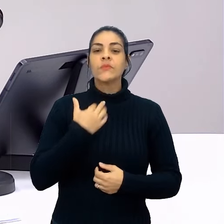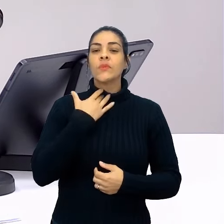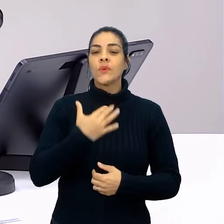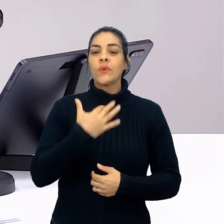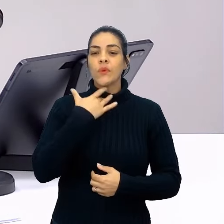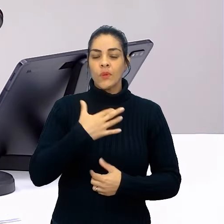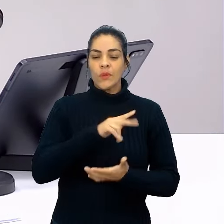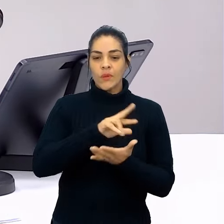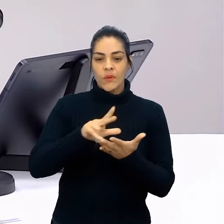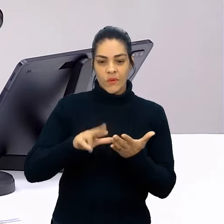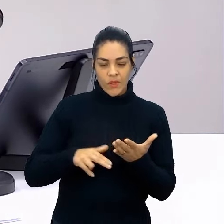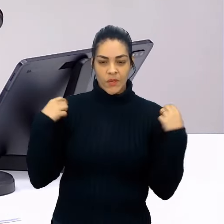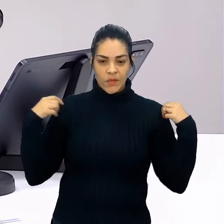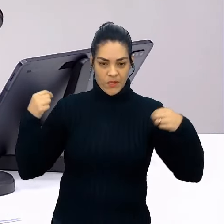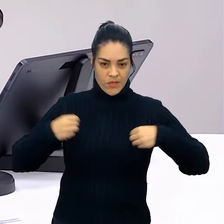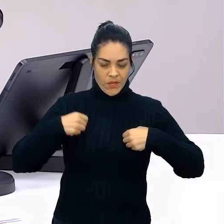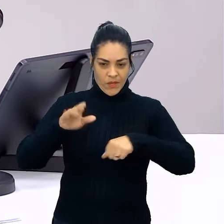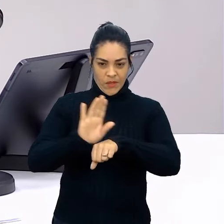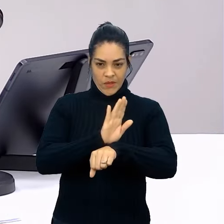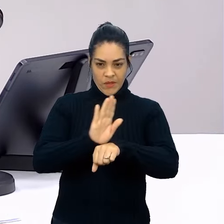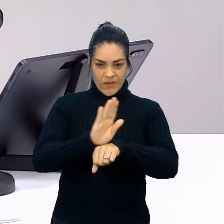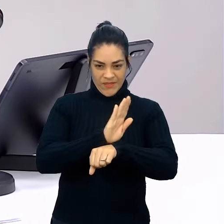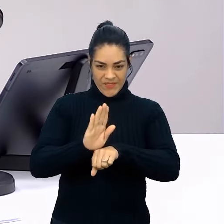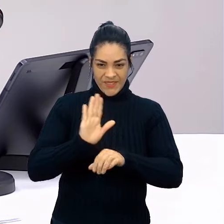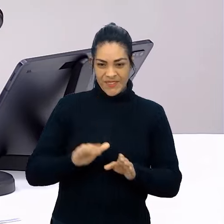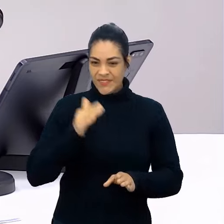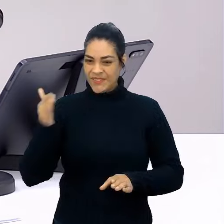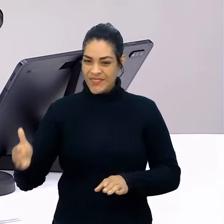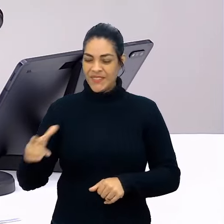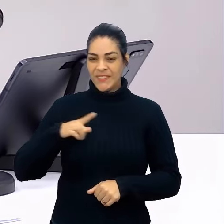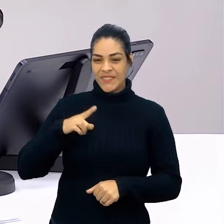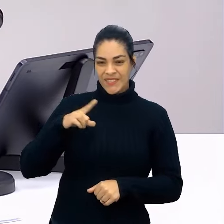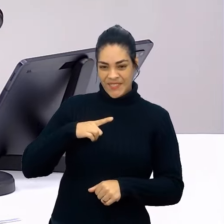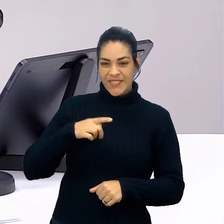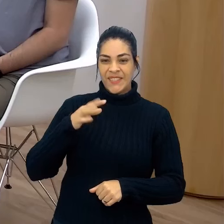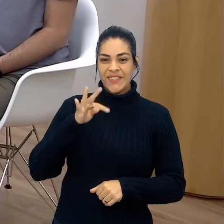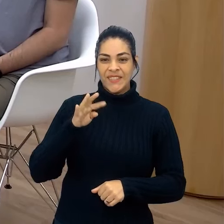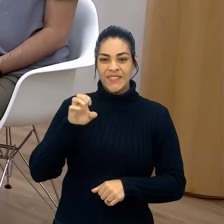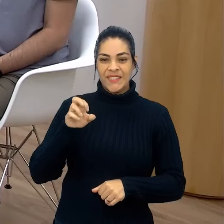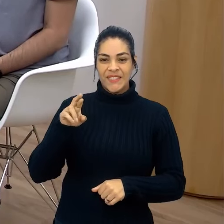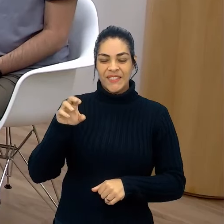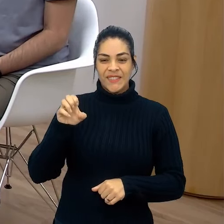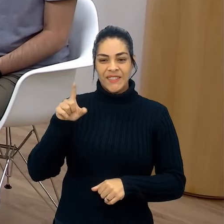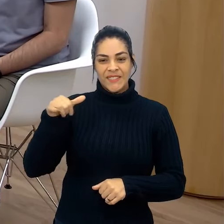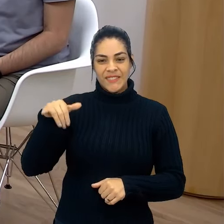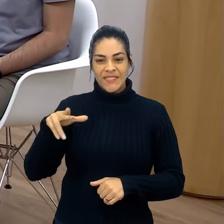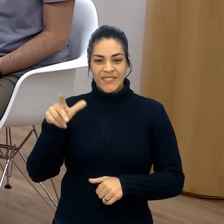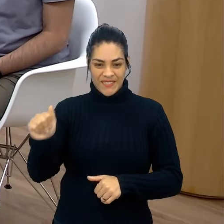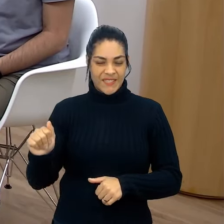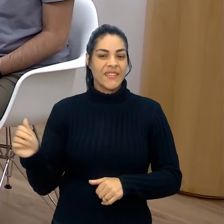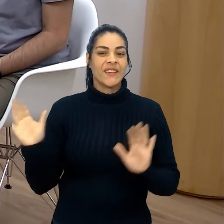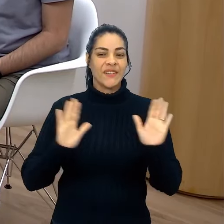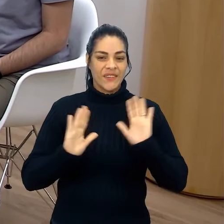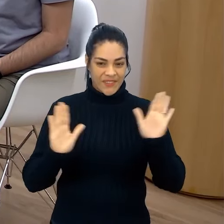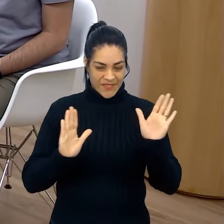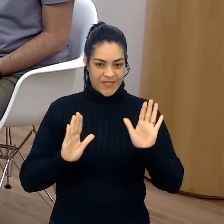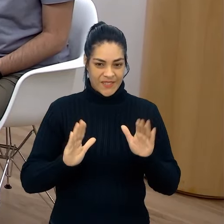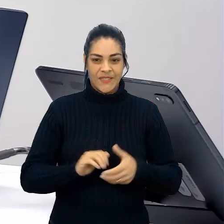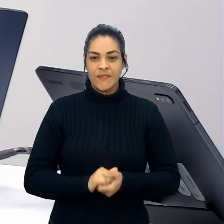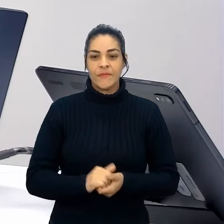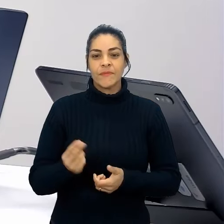um casaco bege. E aqui do meu lado temos então a Terezinha. Oi, Terezinha. Olá, Kimi. Eu me chamo